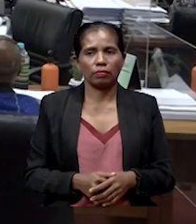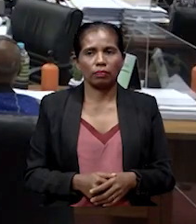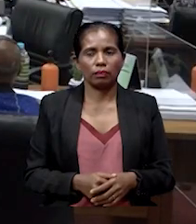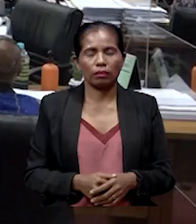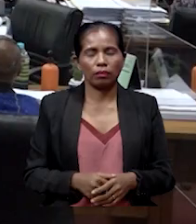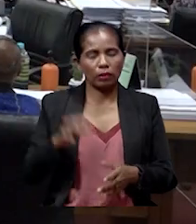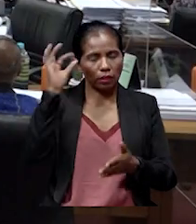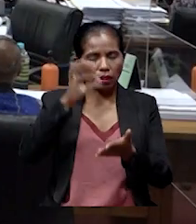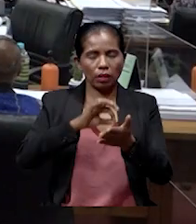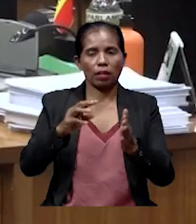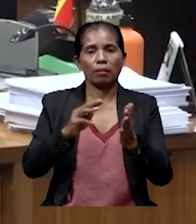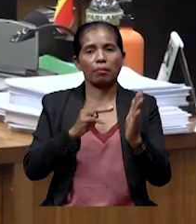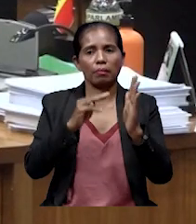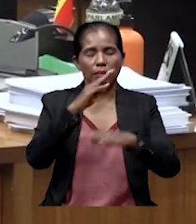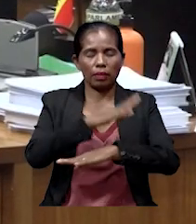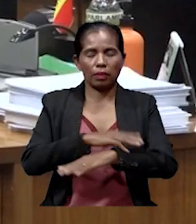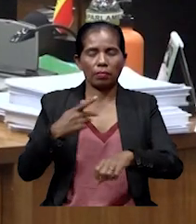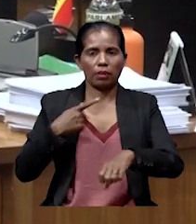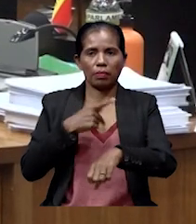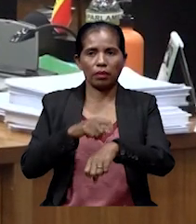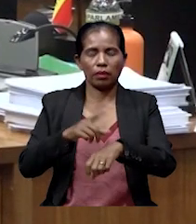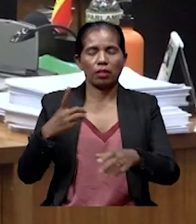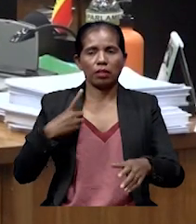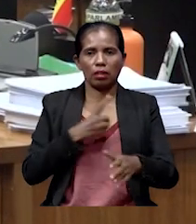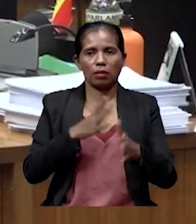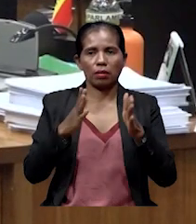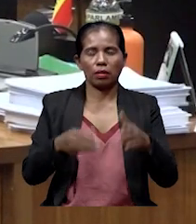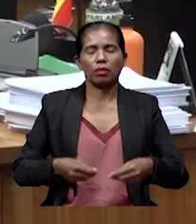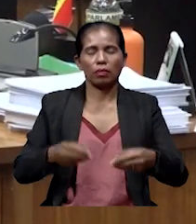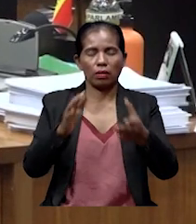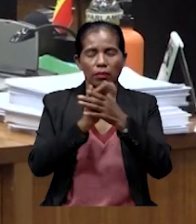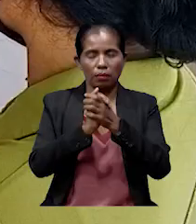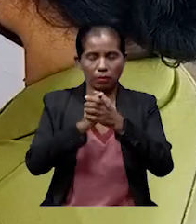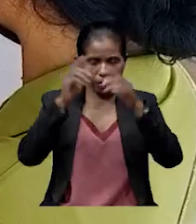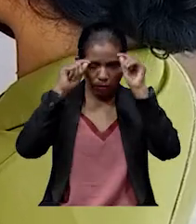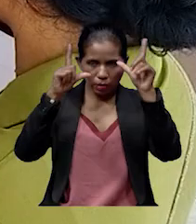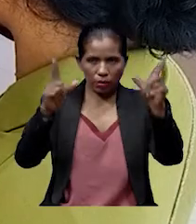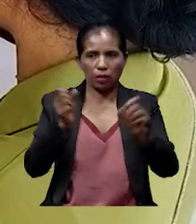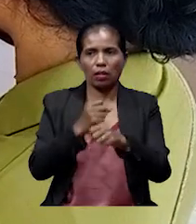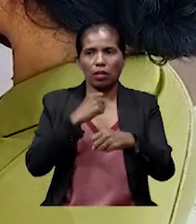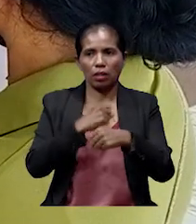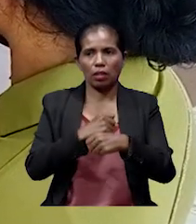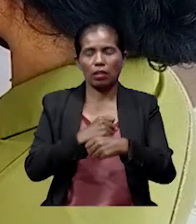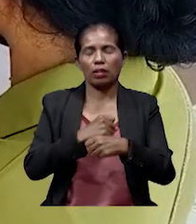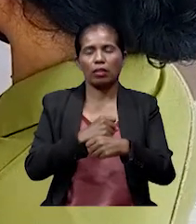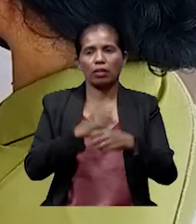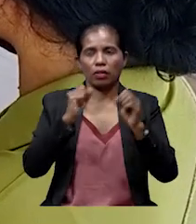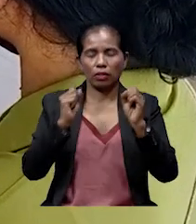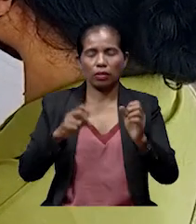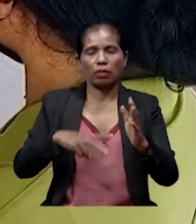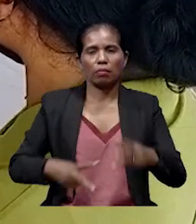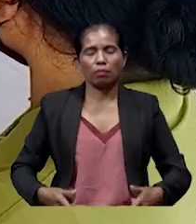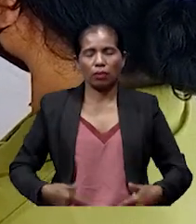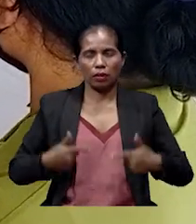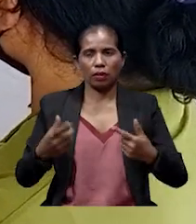Secretaria Mesa Parlamento Nacional, deputada Lídia Norberta, congratula Timoruan Sira, nebe haknar iha vida jornalismo